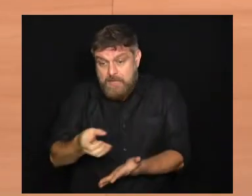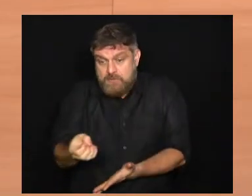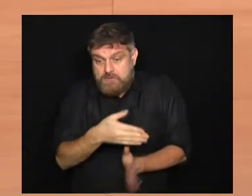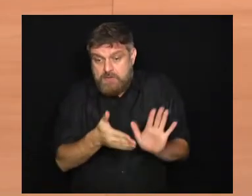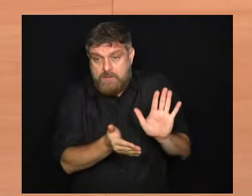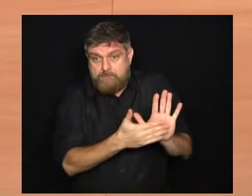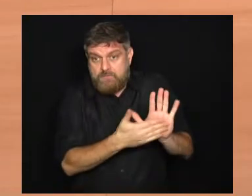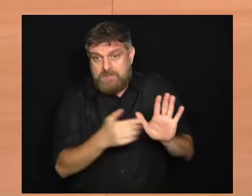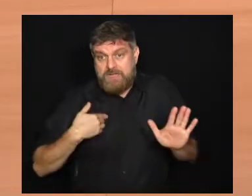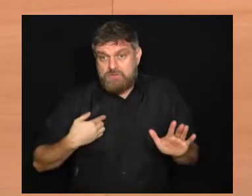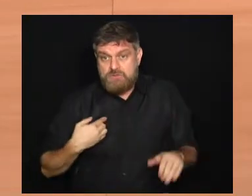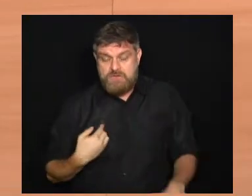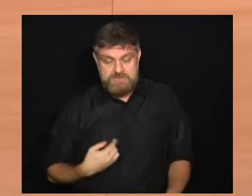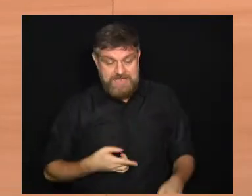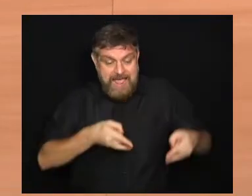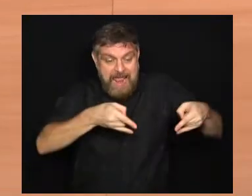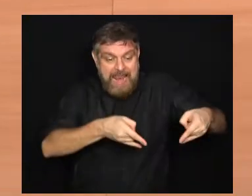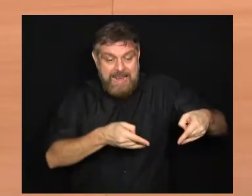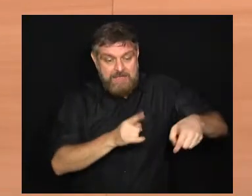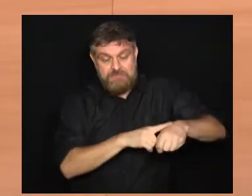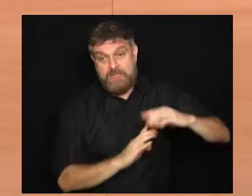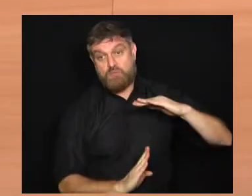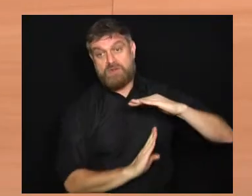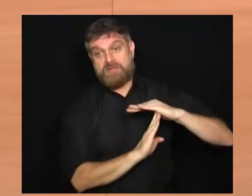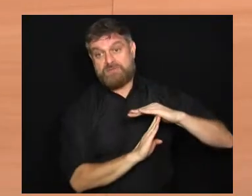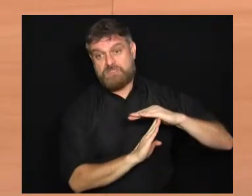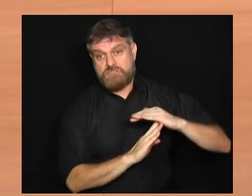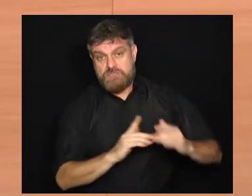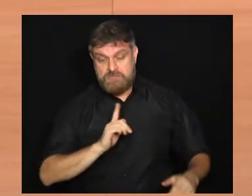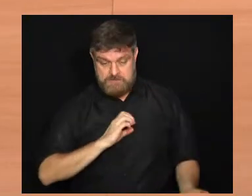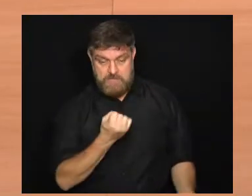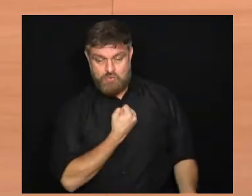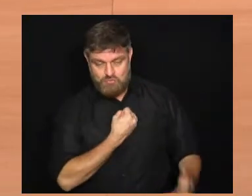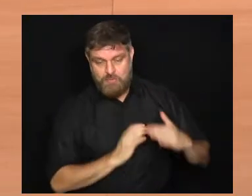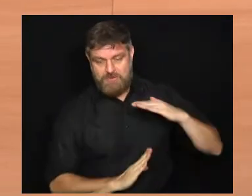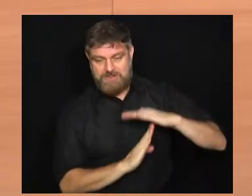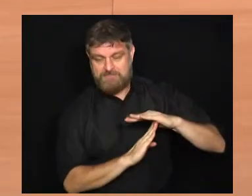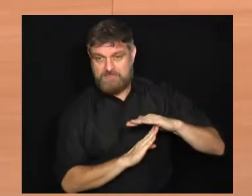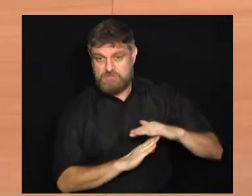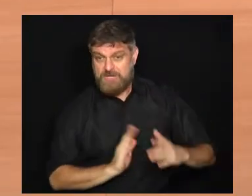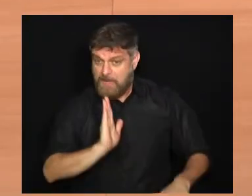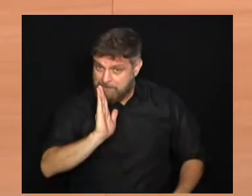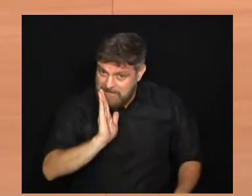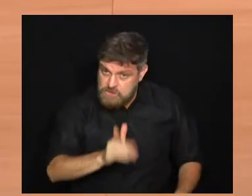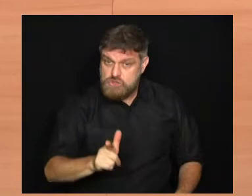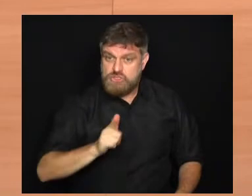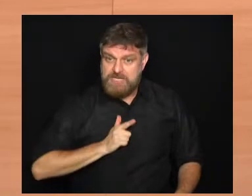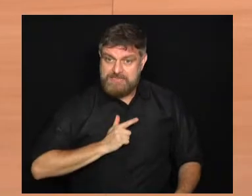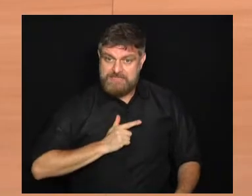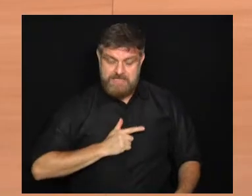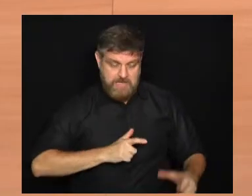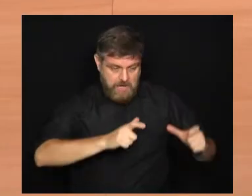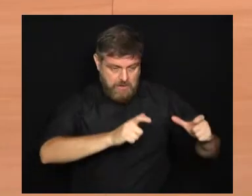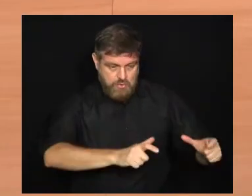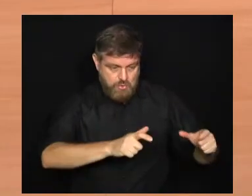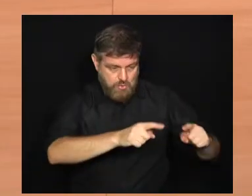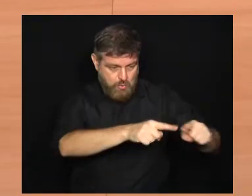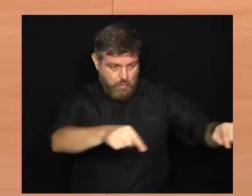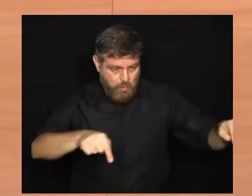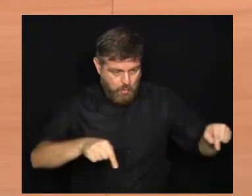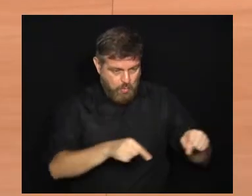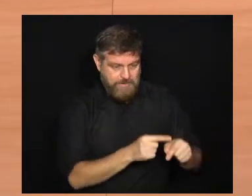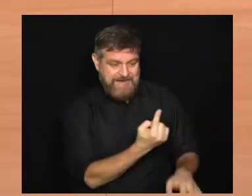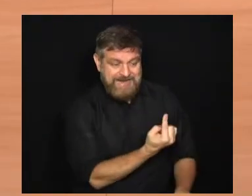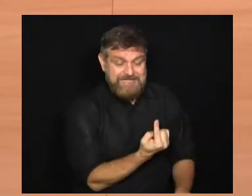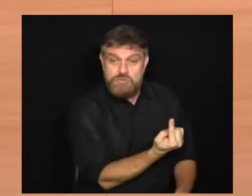nossa capacidade de leitos é limitada. Mas dentro do momento já tem esse leito, esse ponto determinado, tanto para